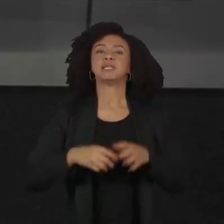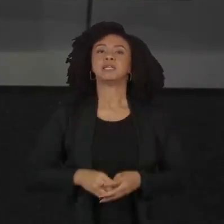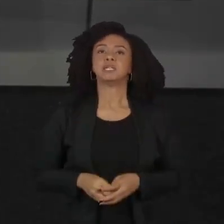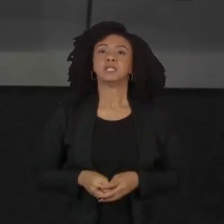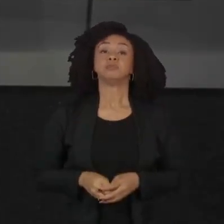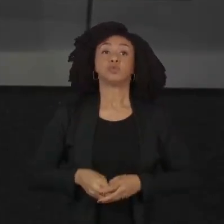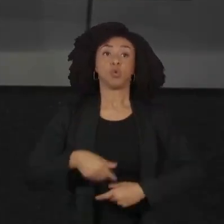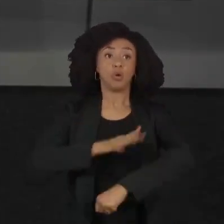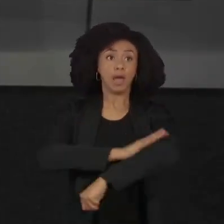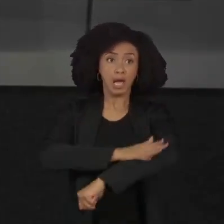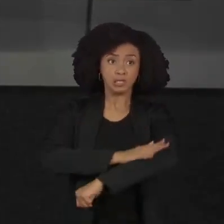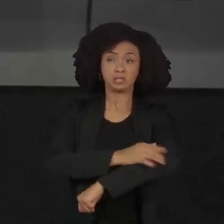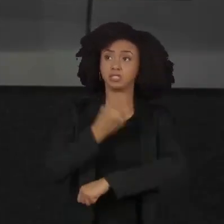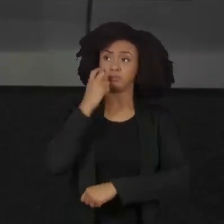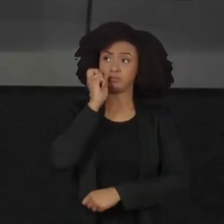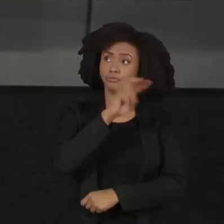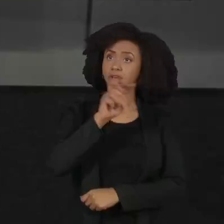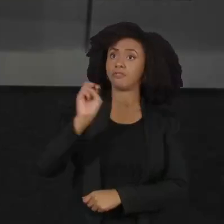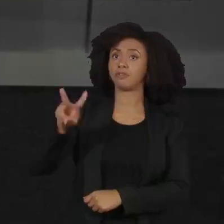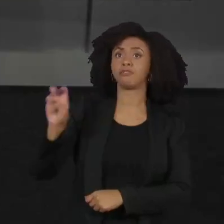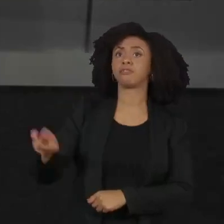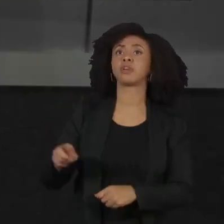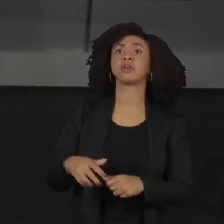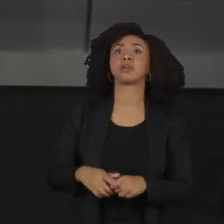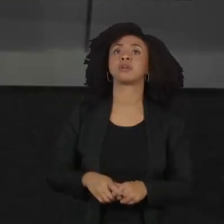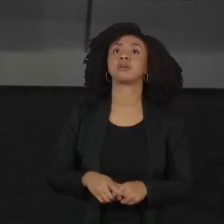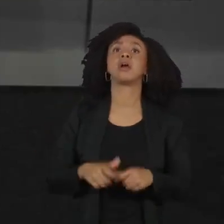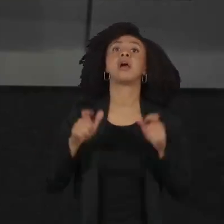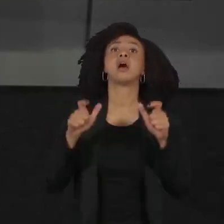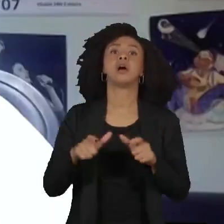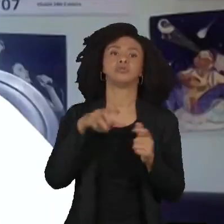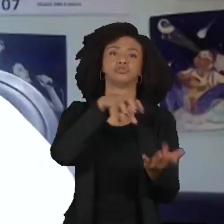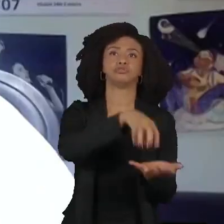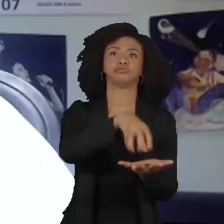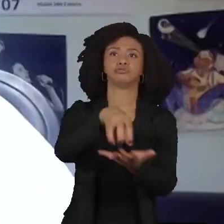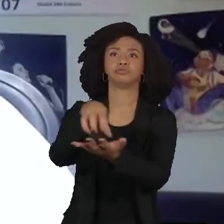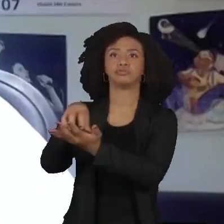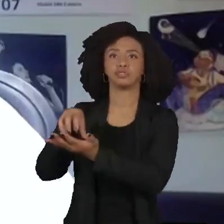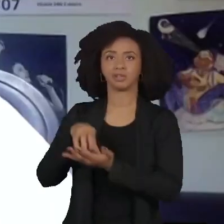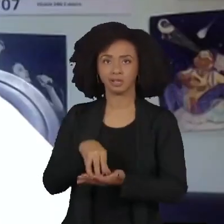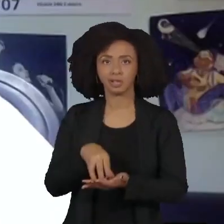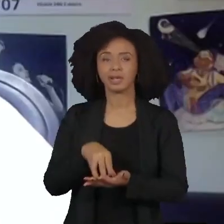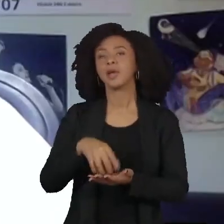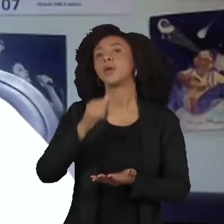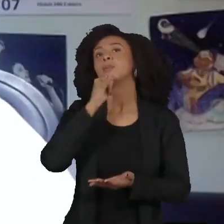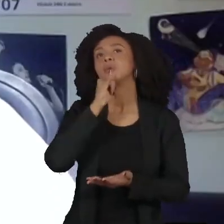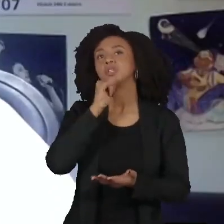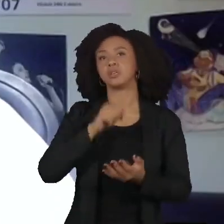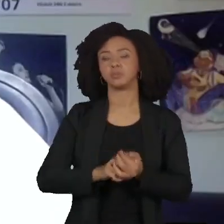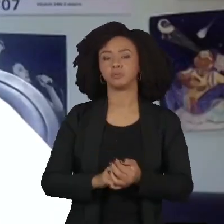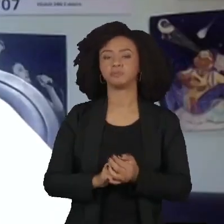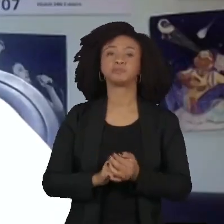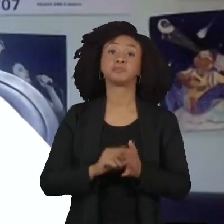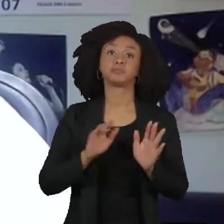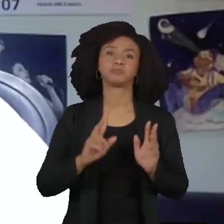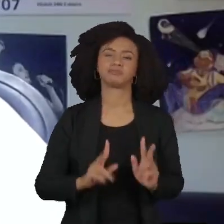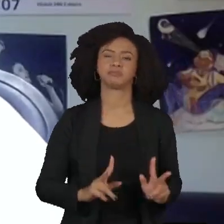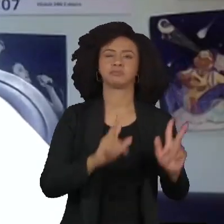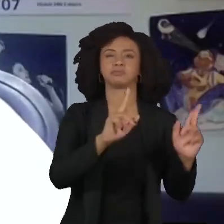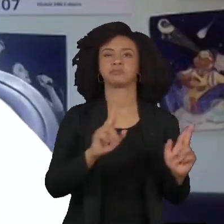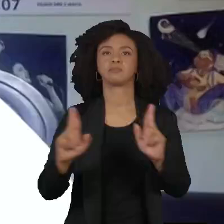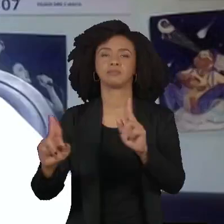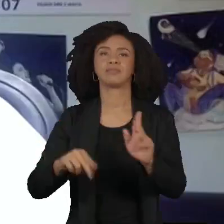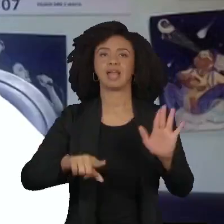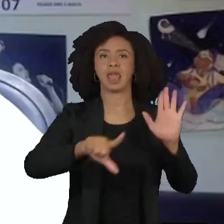do racismo dentro das dimensões institucionais. Então, o que acontece? Pegando particularmente aí a lei que criminaliza